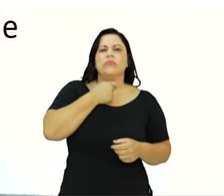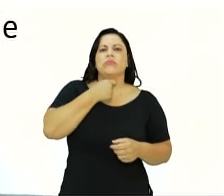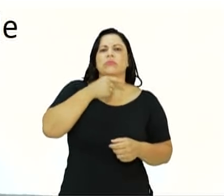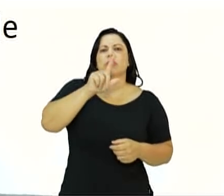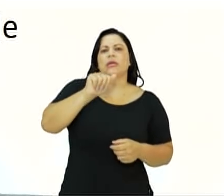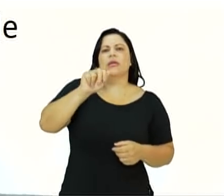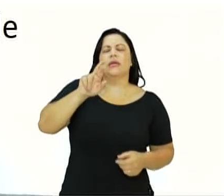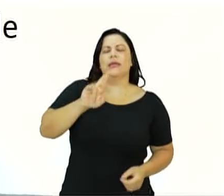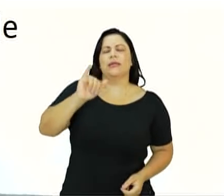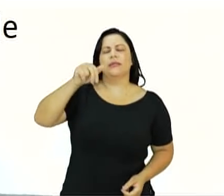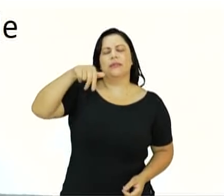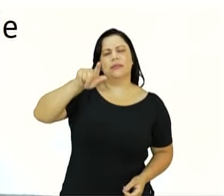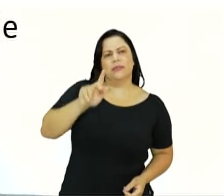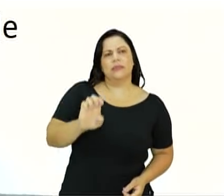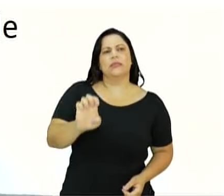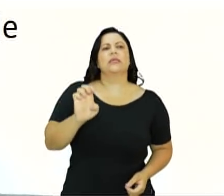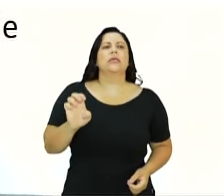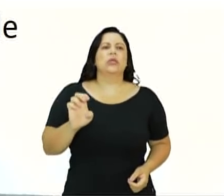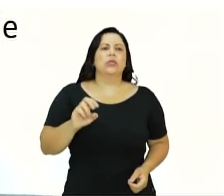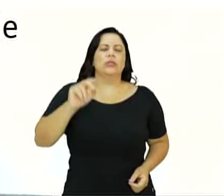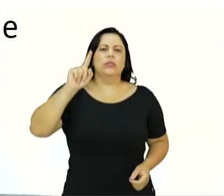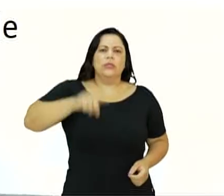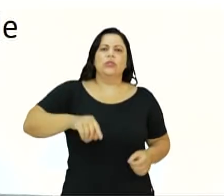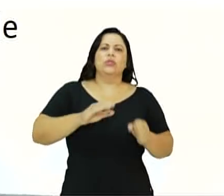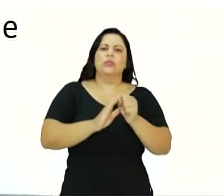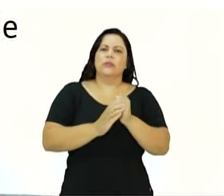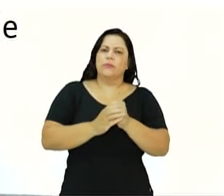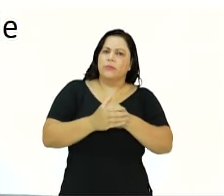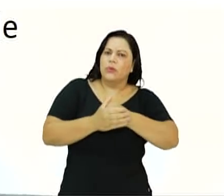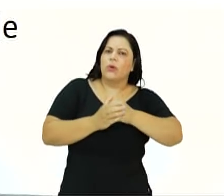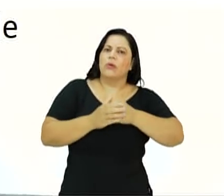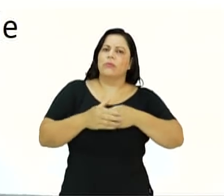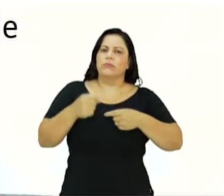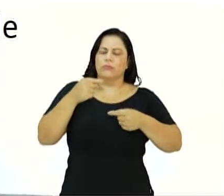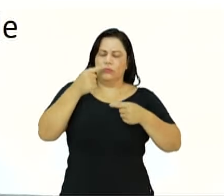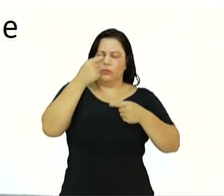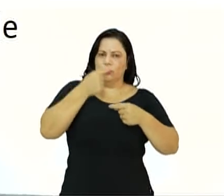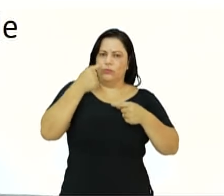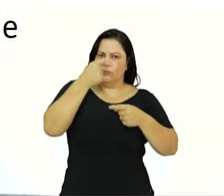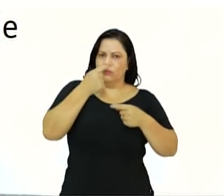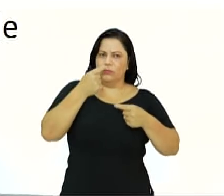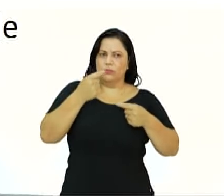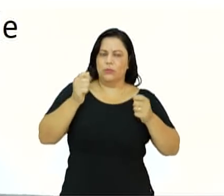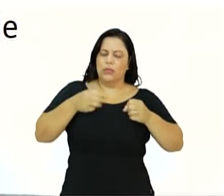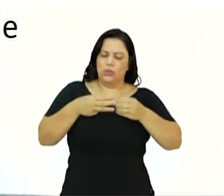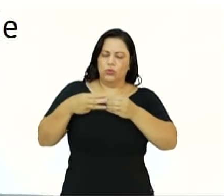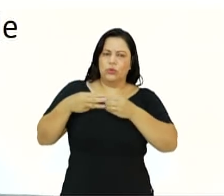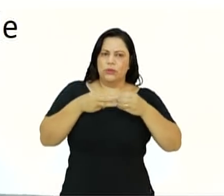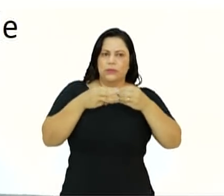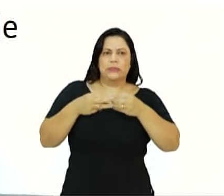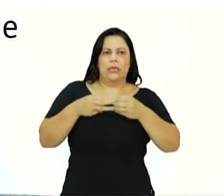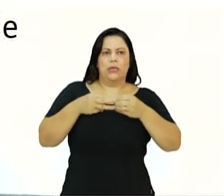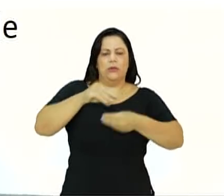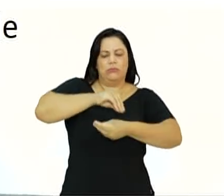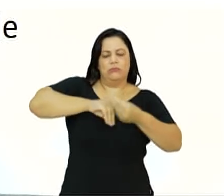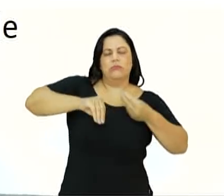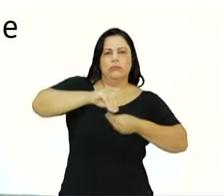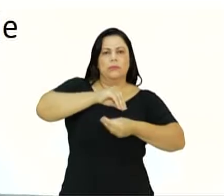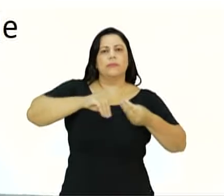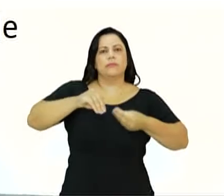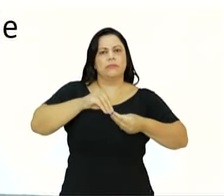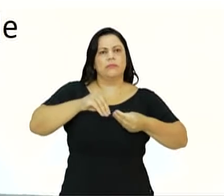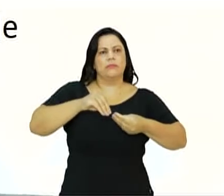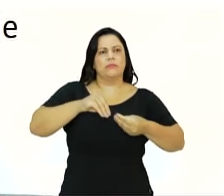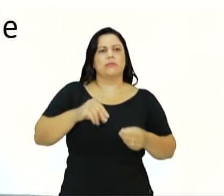laringe, tá? Essa cartilagem, ela é feita, né, de células e de substância intercelular. As células são